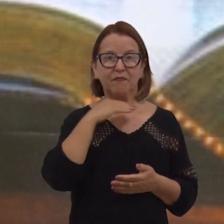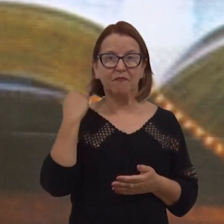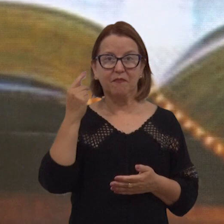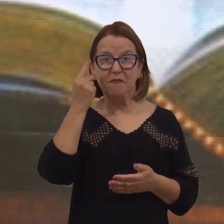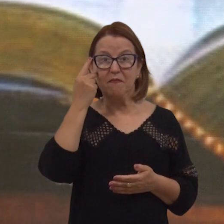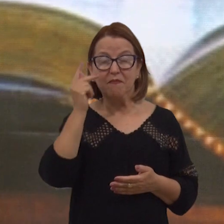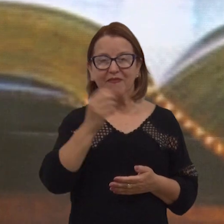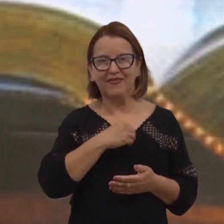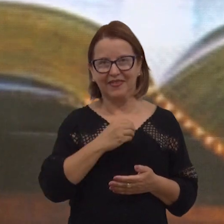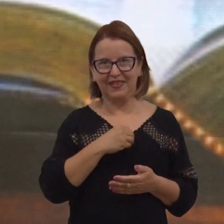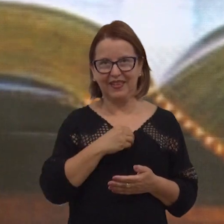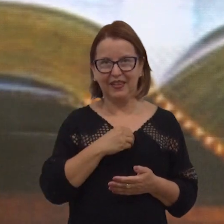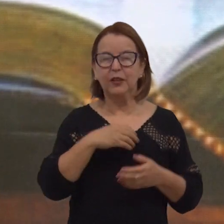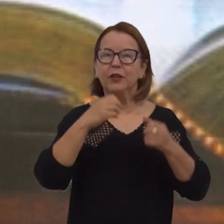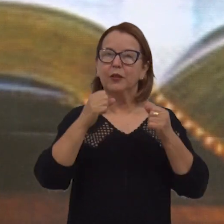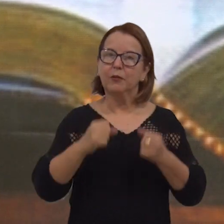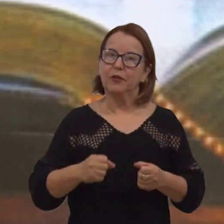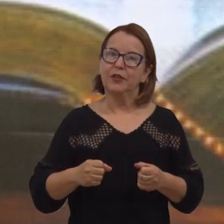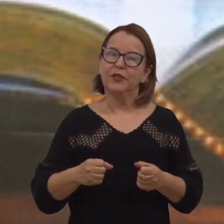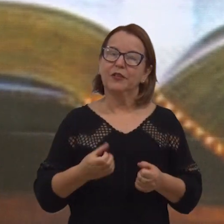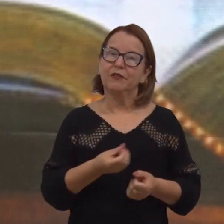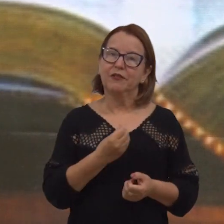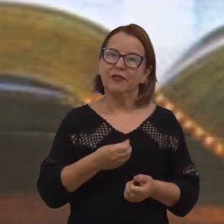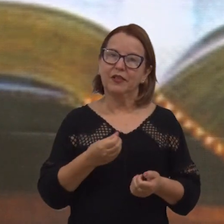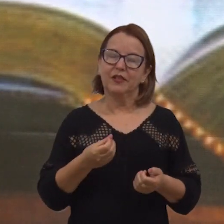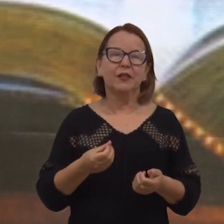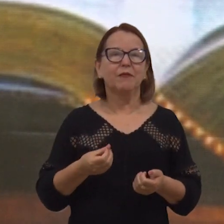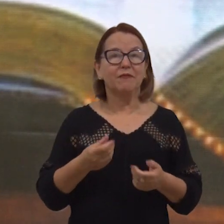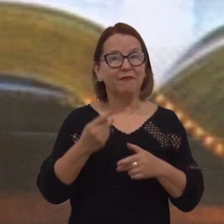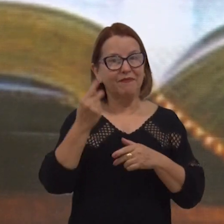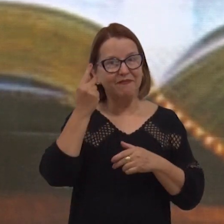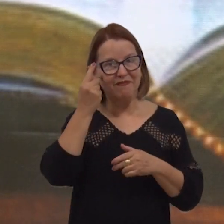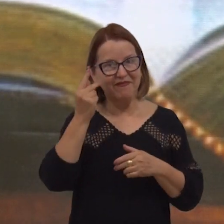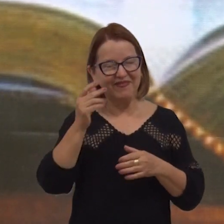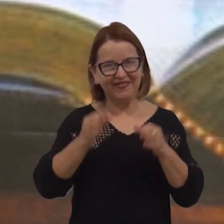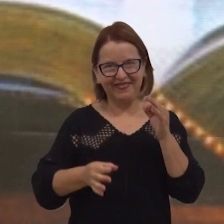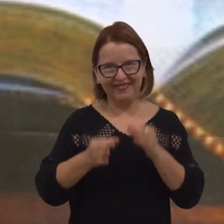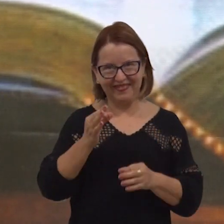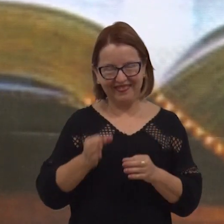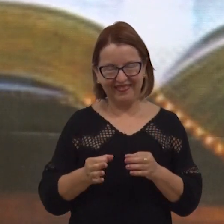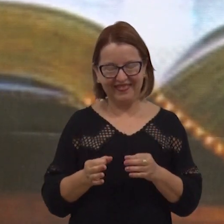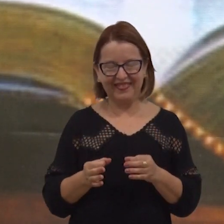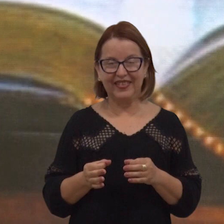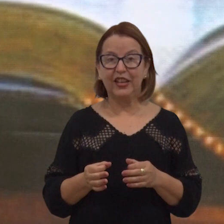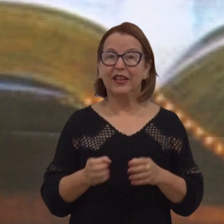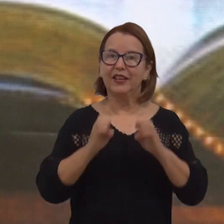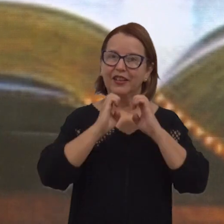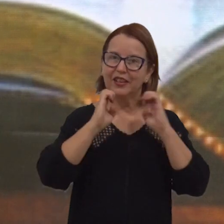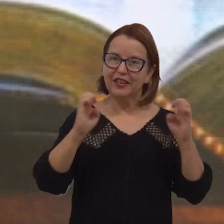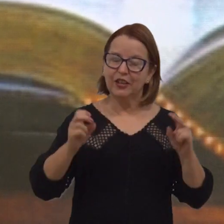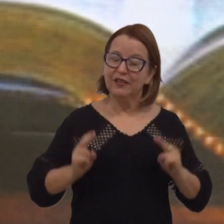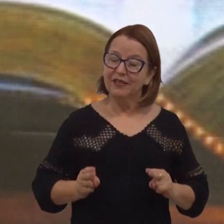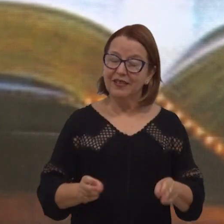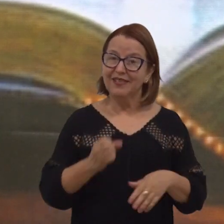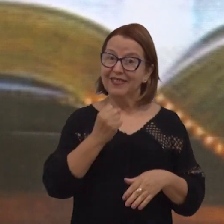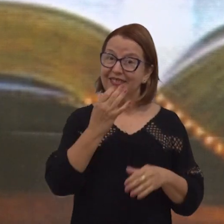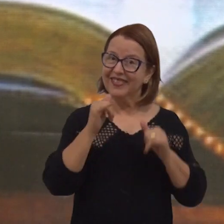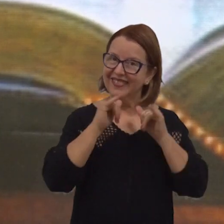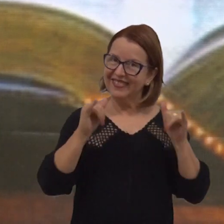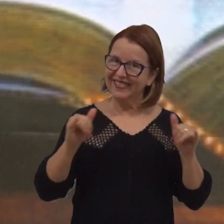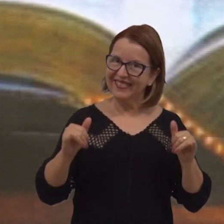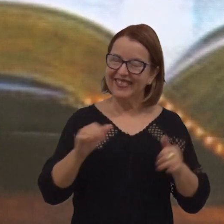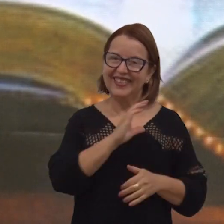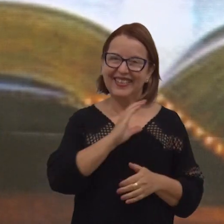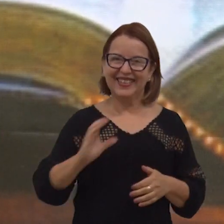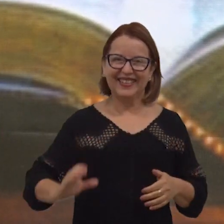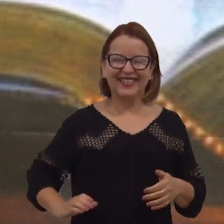os pecados, pudéssemos viver para a justiça. Então o evangelho é sempre a boa notícia de que Cristo morreu